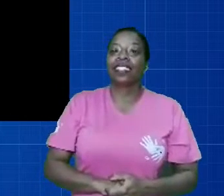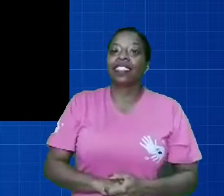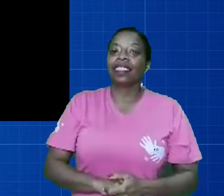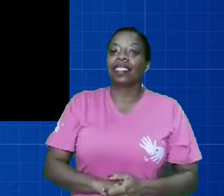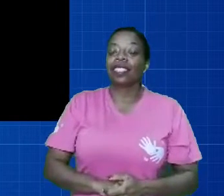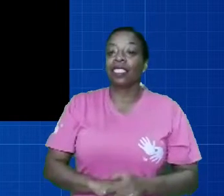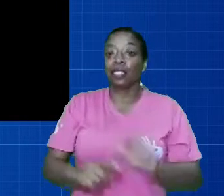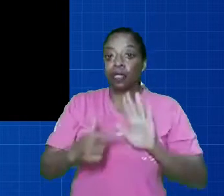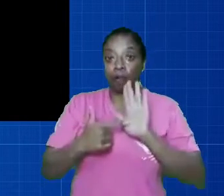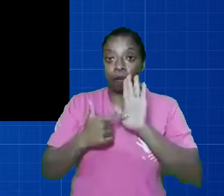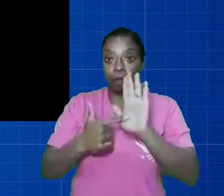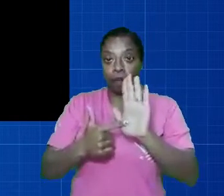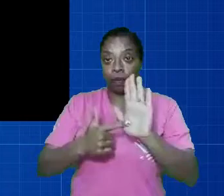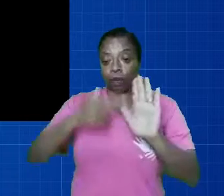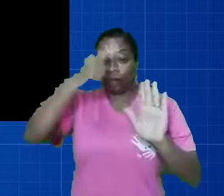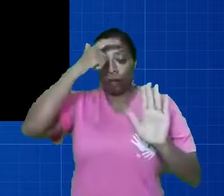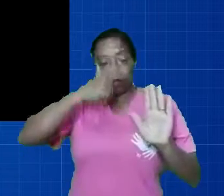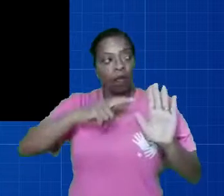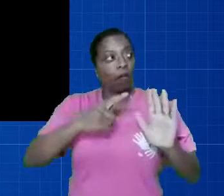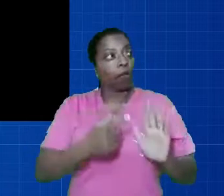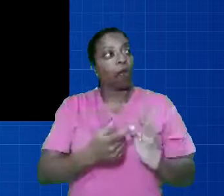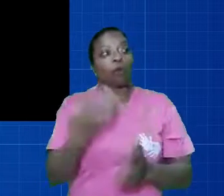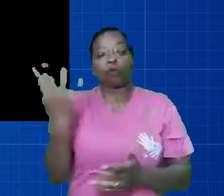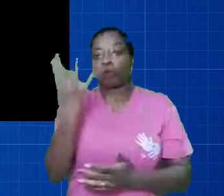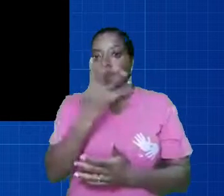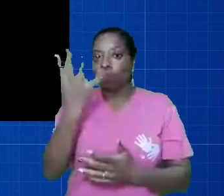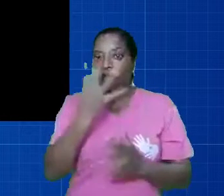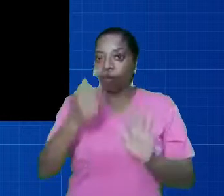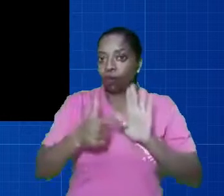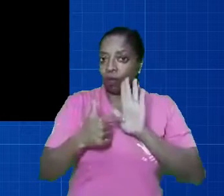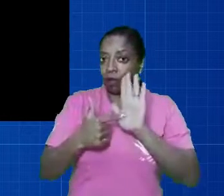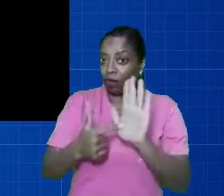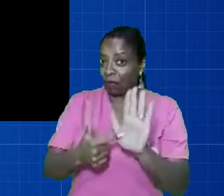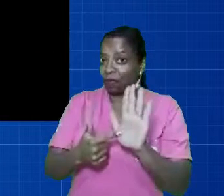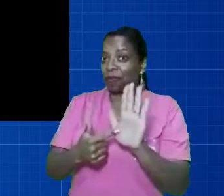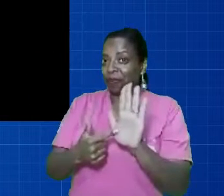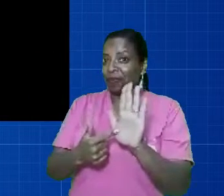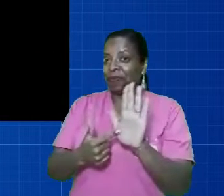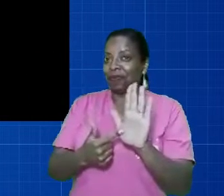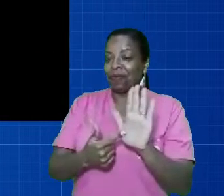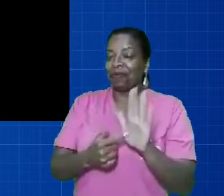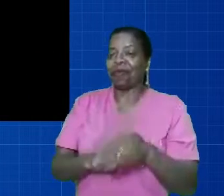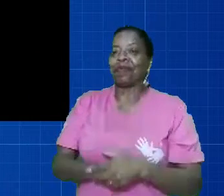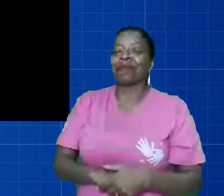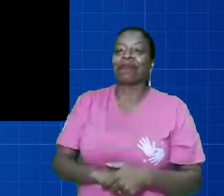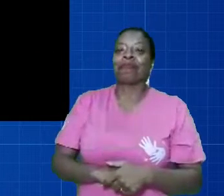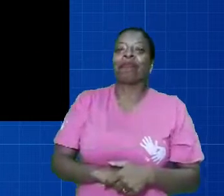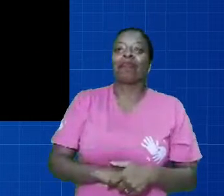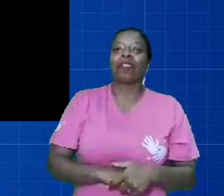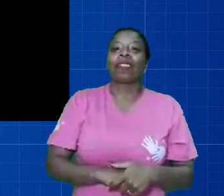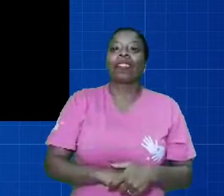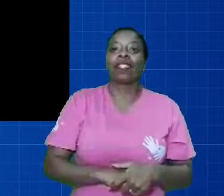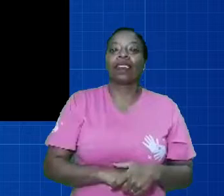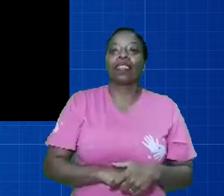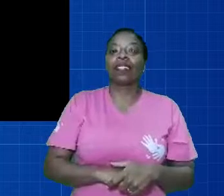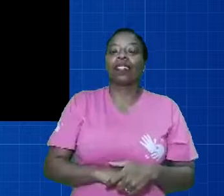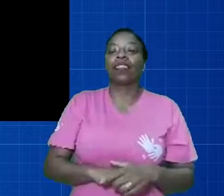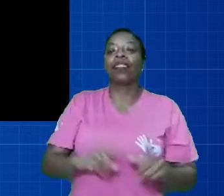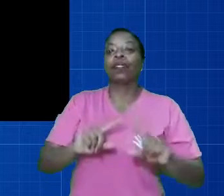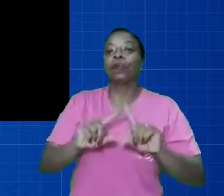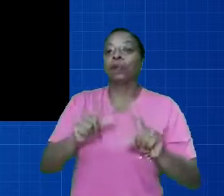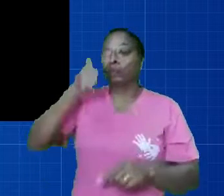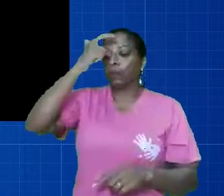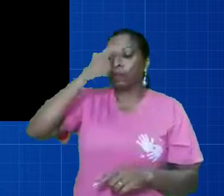da frontalidade está descrita nos quatro trabalhos, não sei se tem mais, né? Não, são esses quatro. São esses quatro. A lei da frontalidade